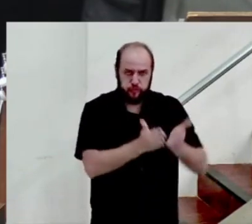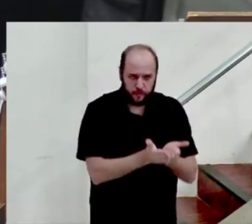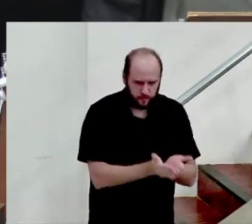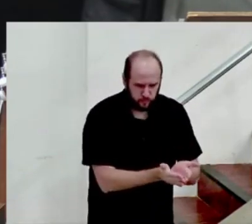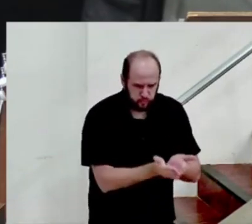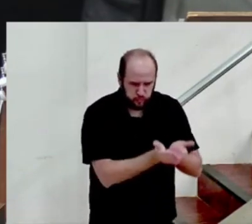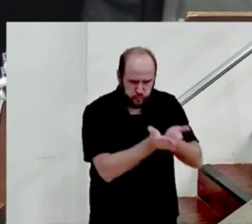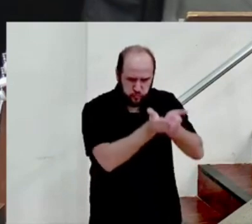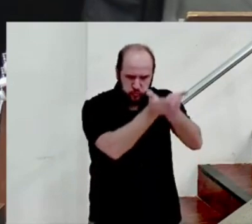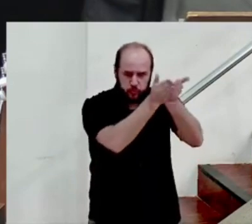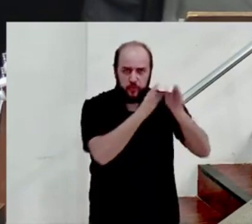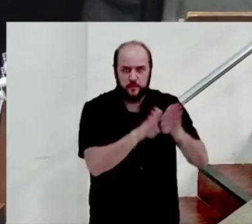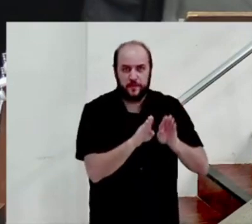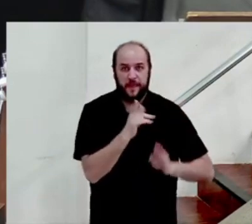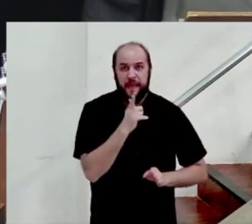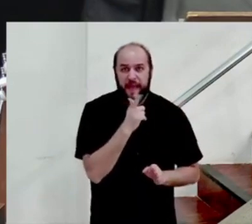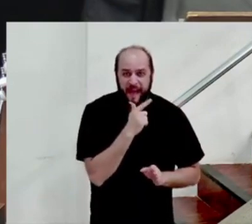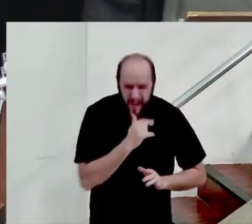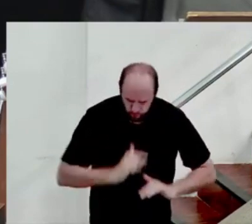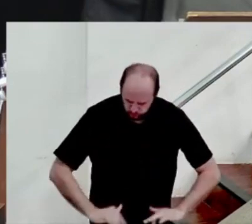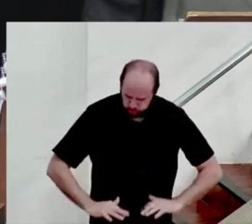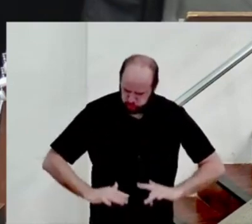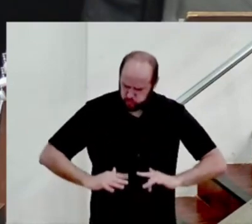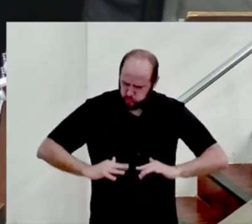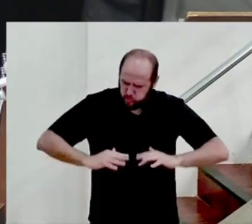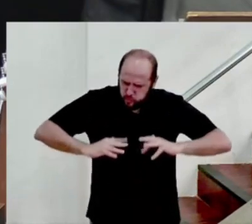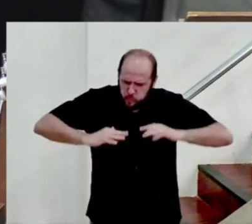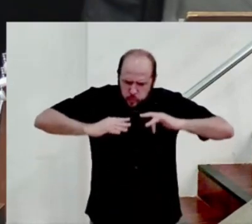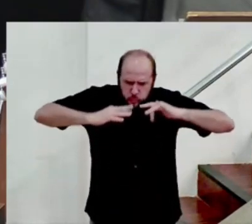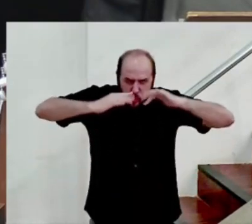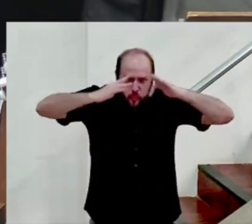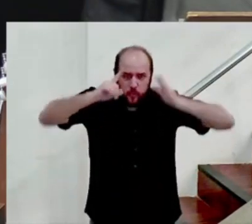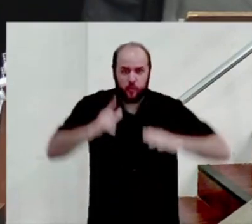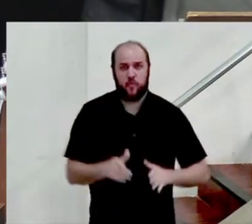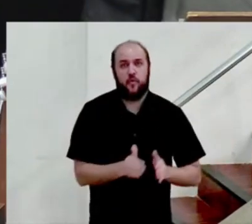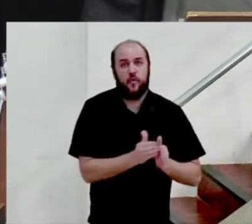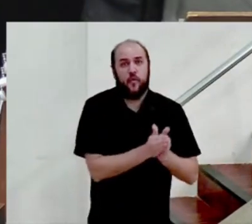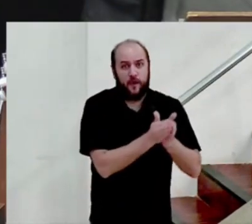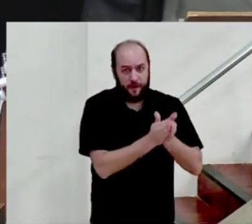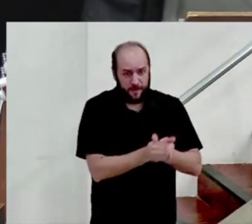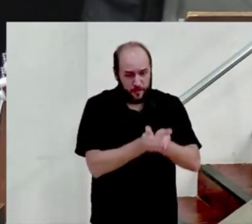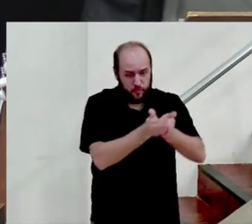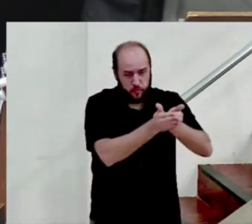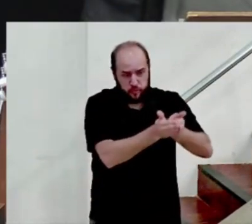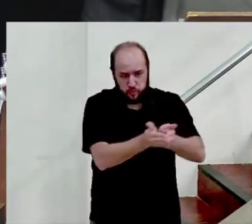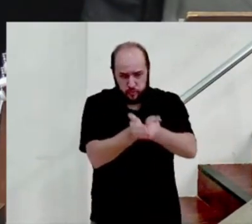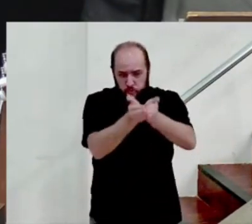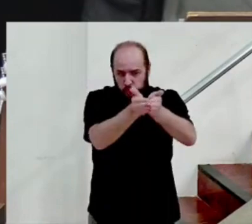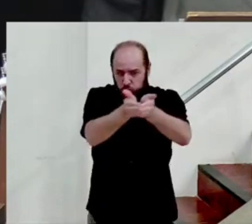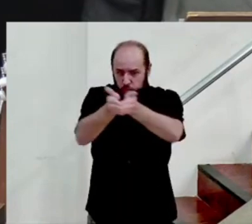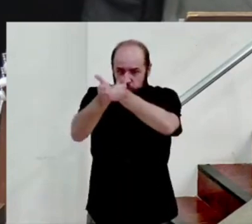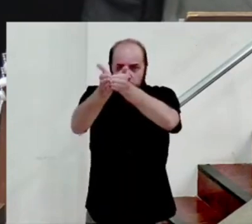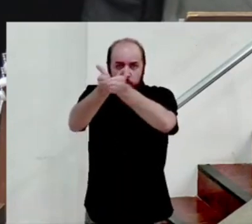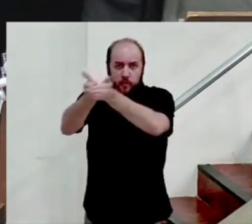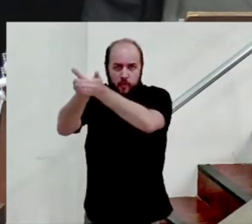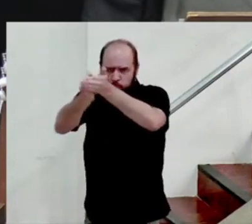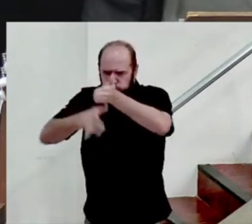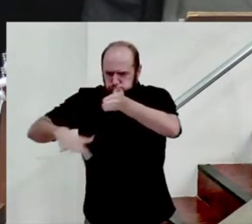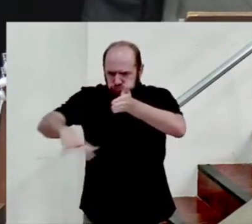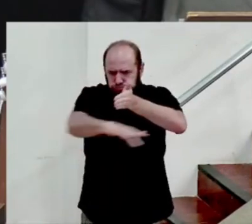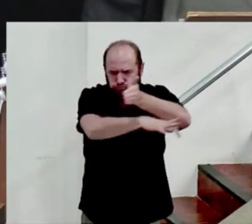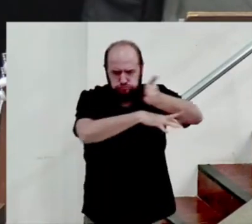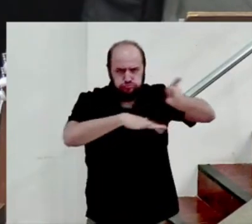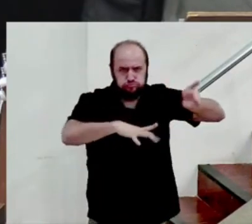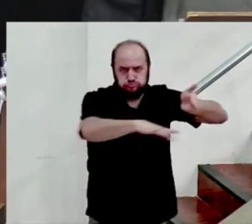As águas prevaleceram e aumentaram muito na terra. A arca, porém, flutuava sobre as águas. As águas